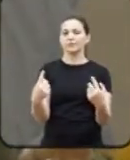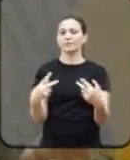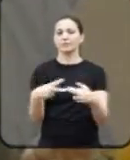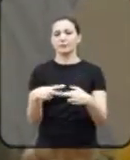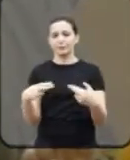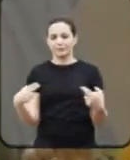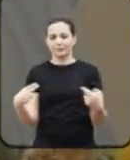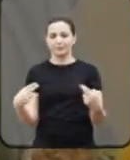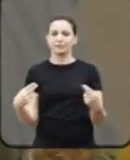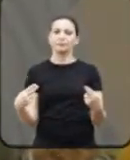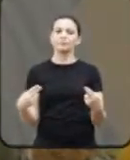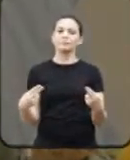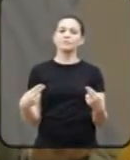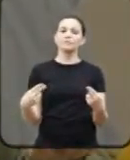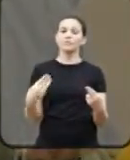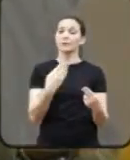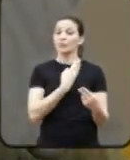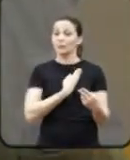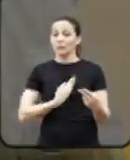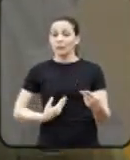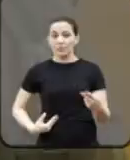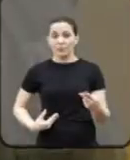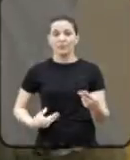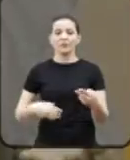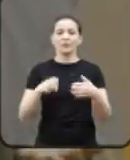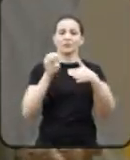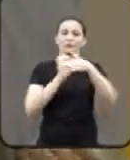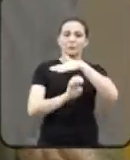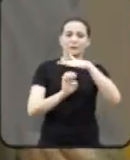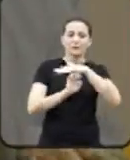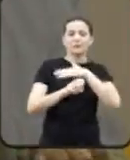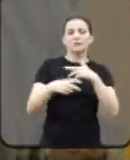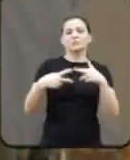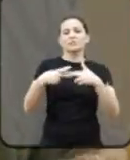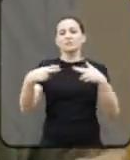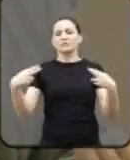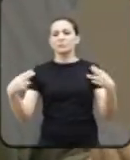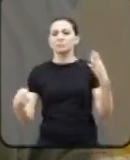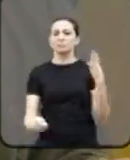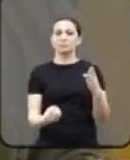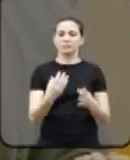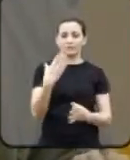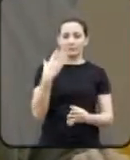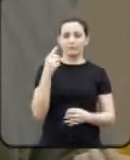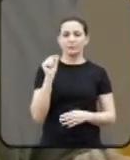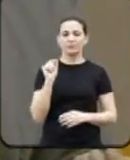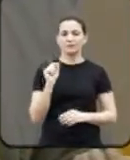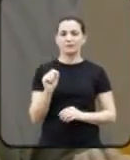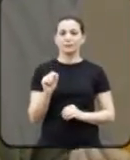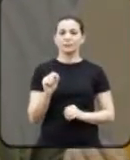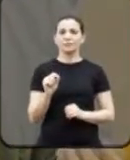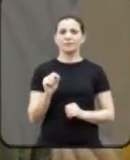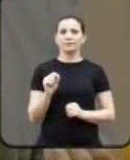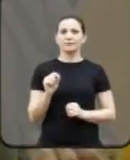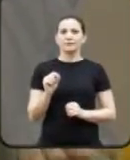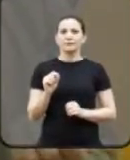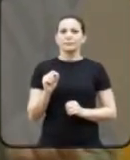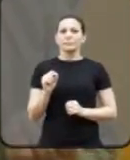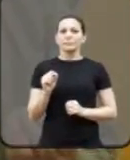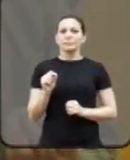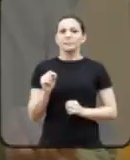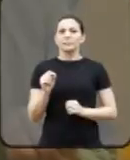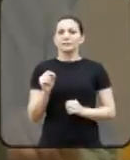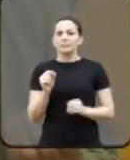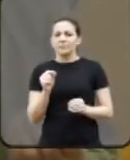locais, né? Não só na parte pública, na parte até de empresários e outras coisas, que a gente tem